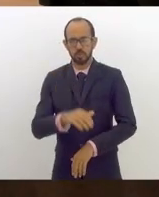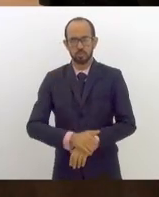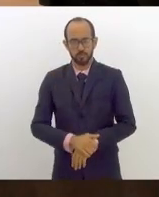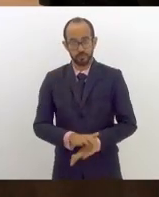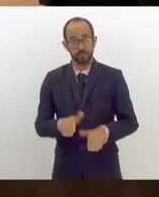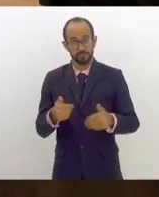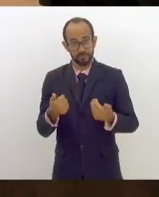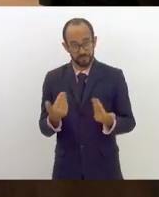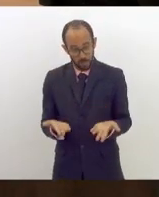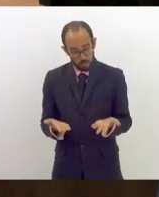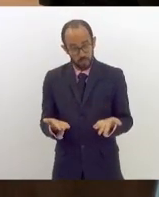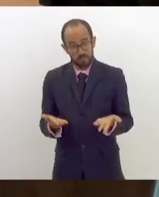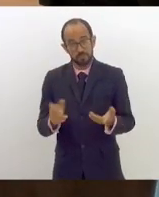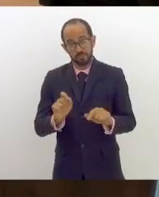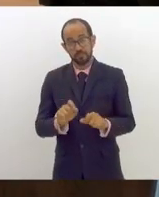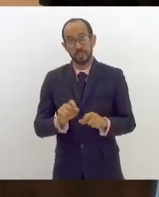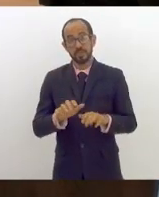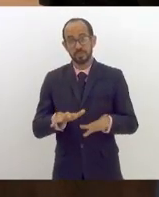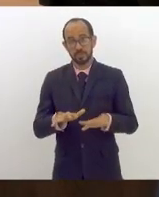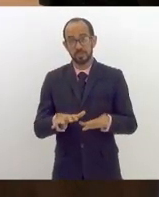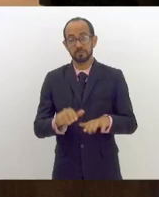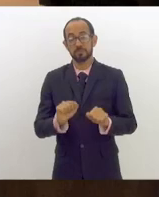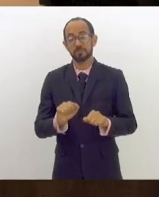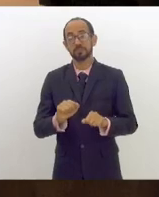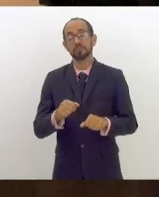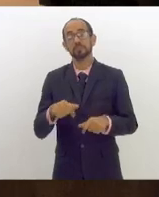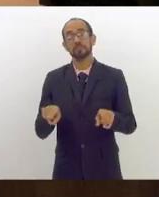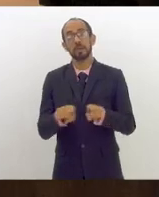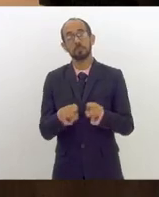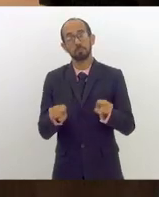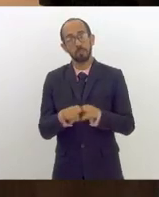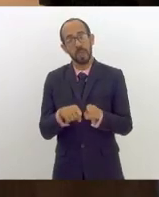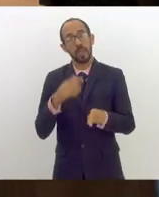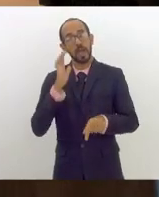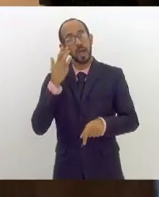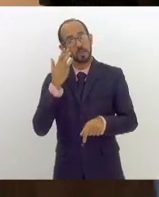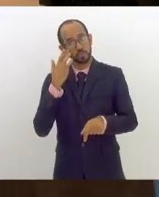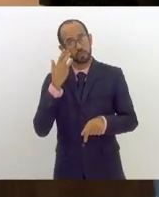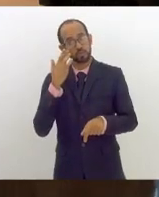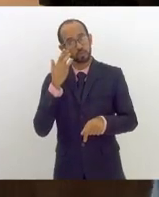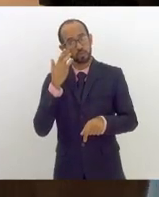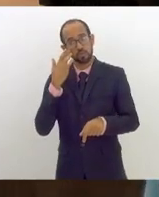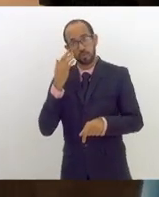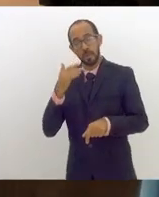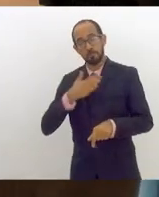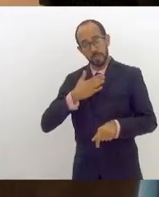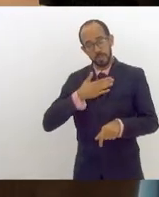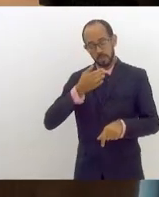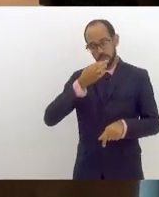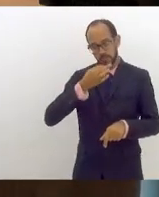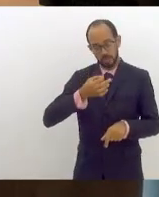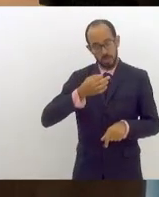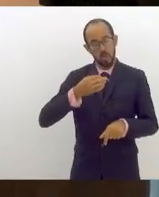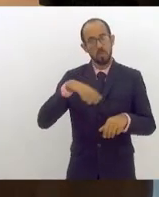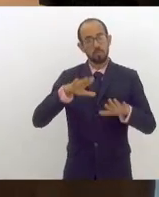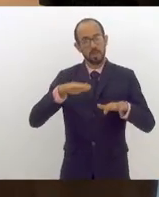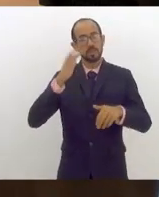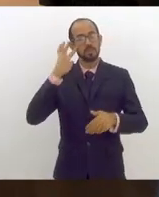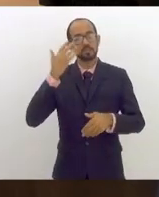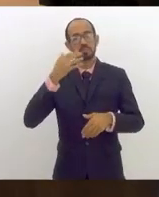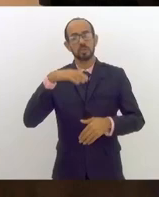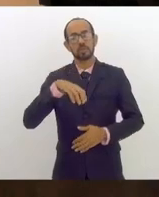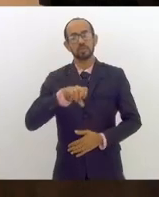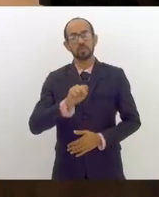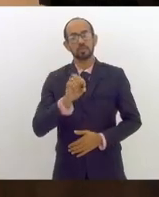dito isso também acho que eu instalei complementar E aí eu acho né porque quem decidiu o Supremo é